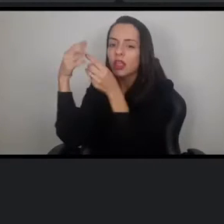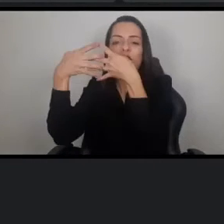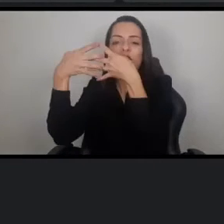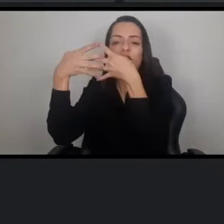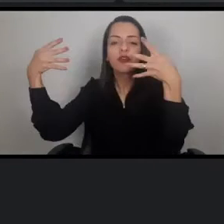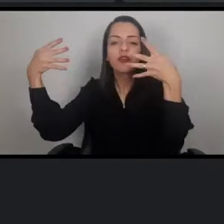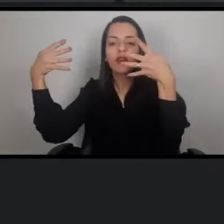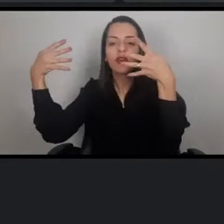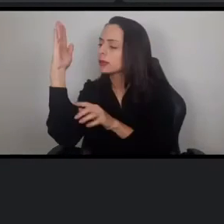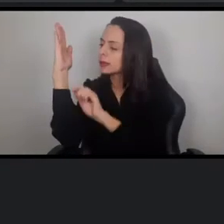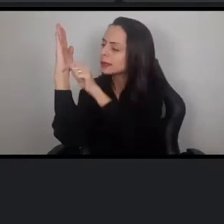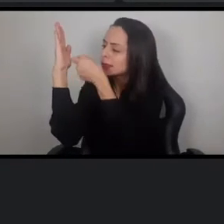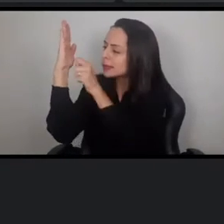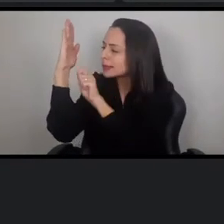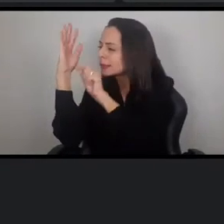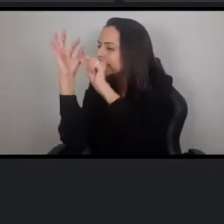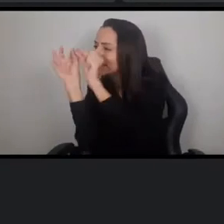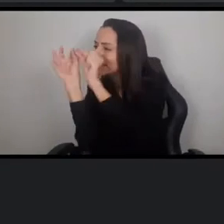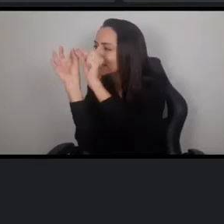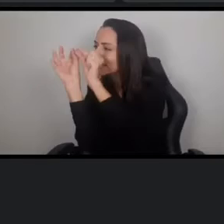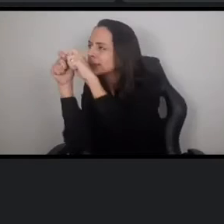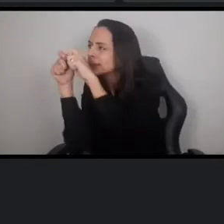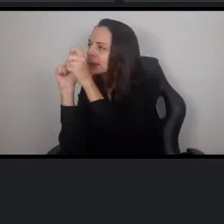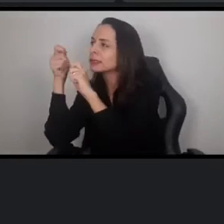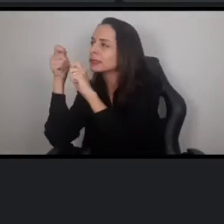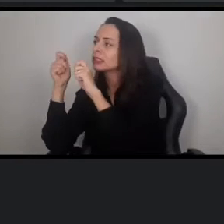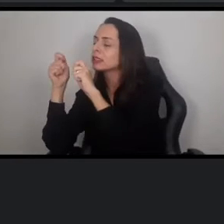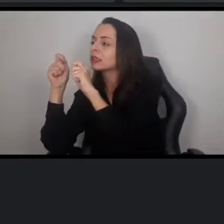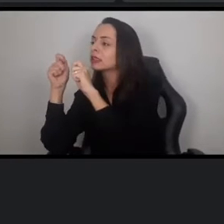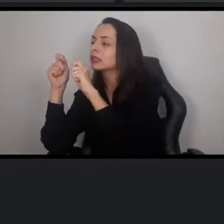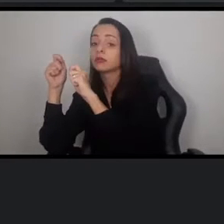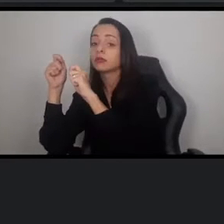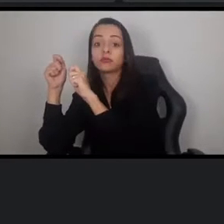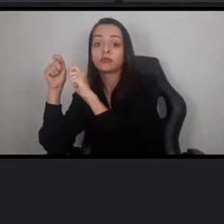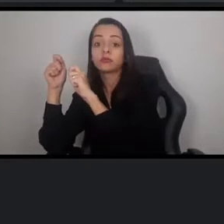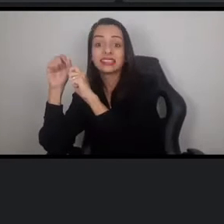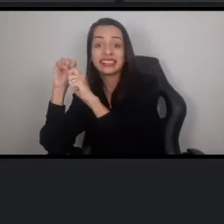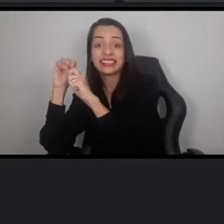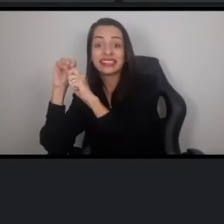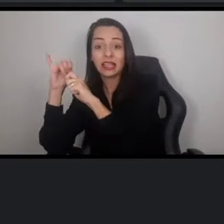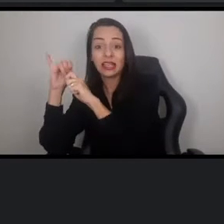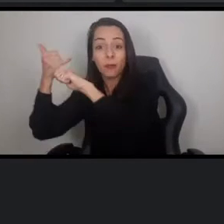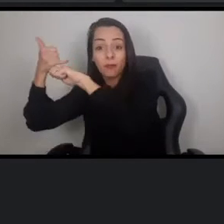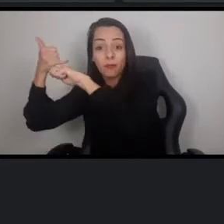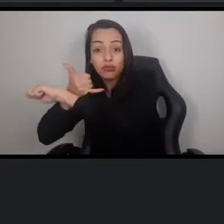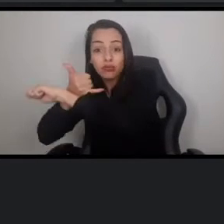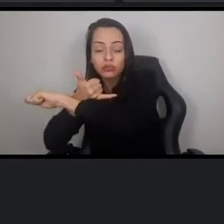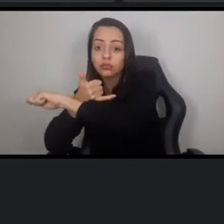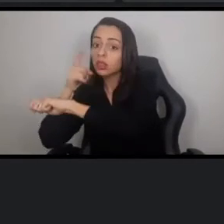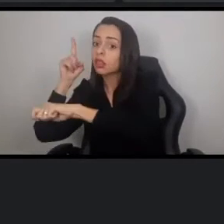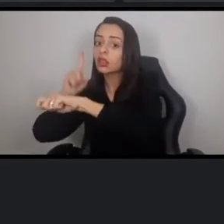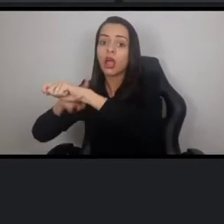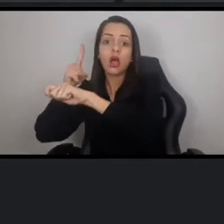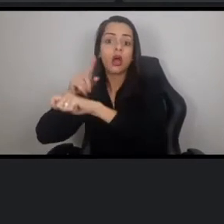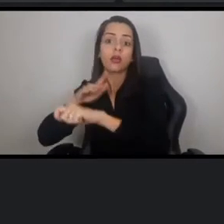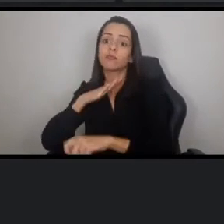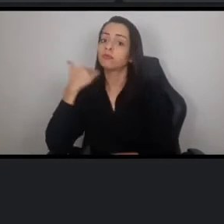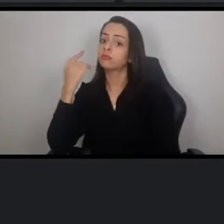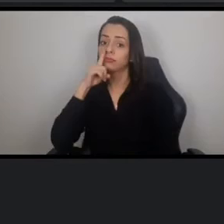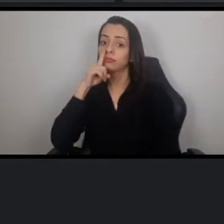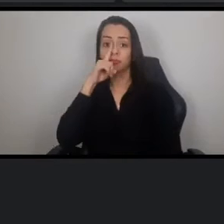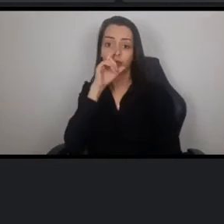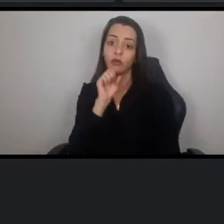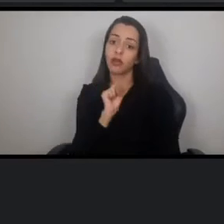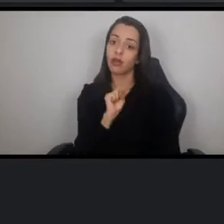sofrer o quê? Um choque elétrico no momento e ali mesmo ser fatal. E outra coisa também,